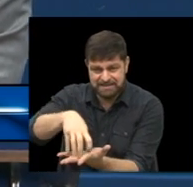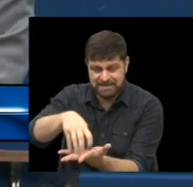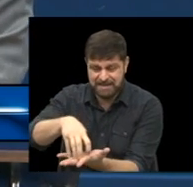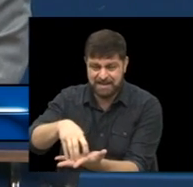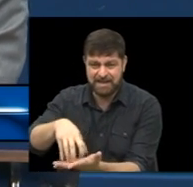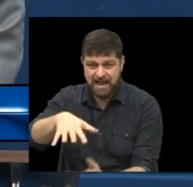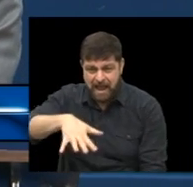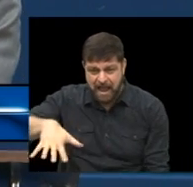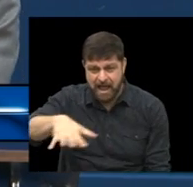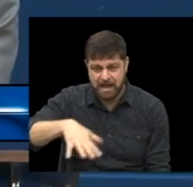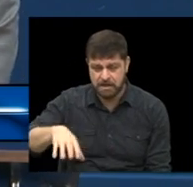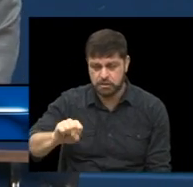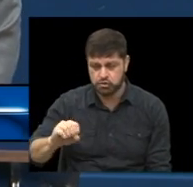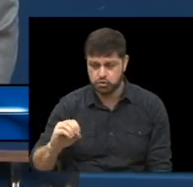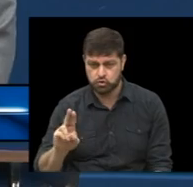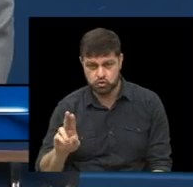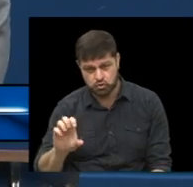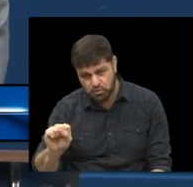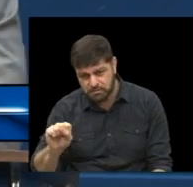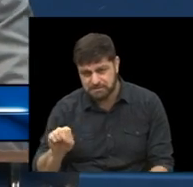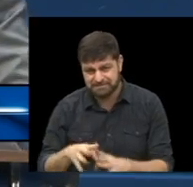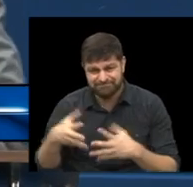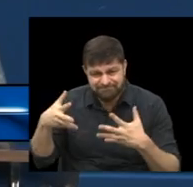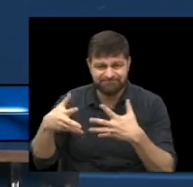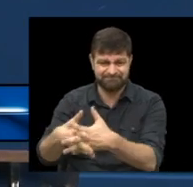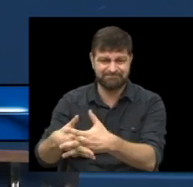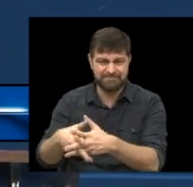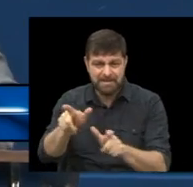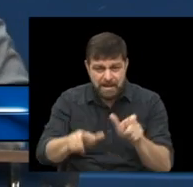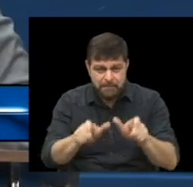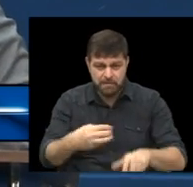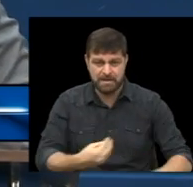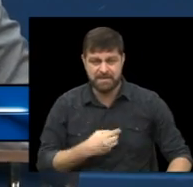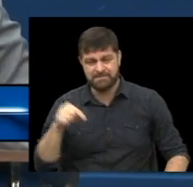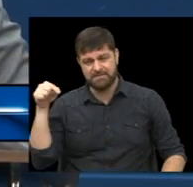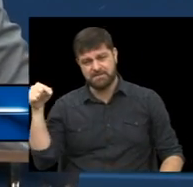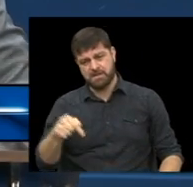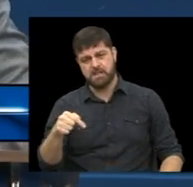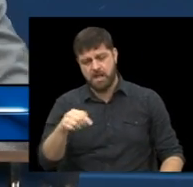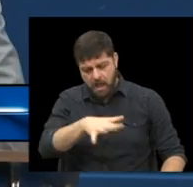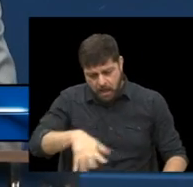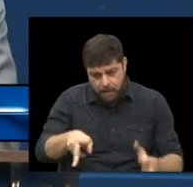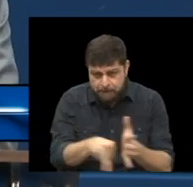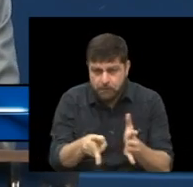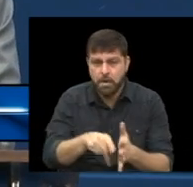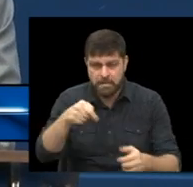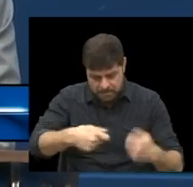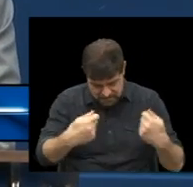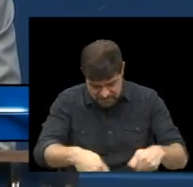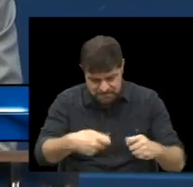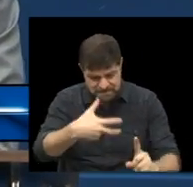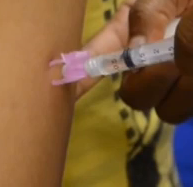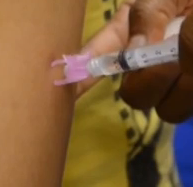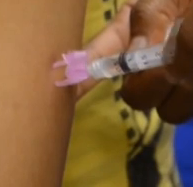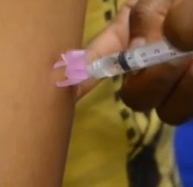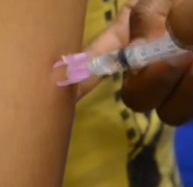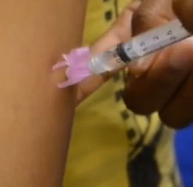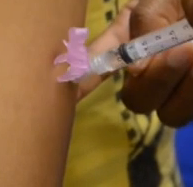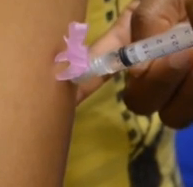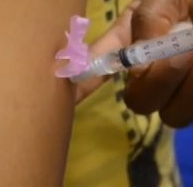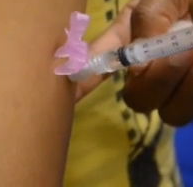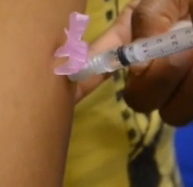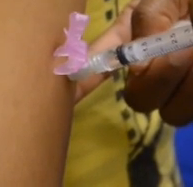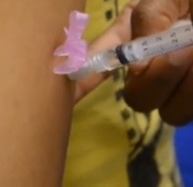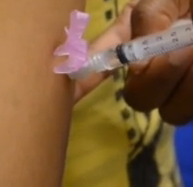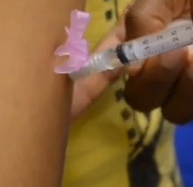vacinar. E, às vezes, atrapalhando até os moradores da região que têm que ser vacinados primeiramente. O